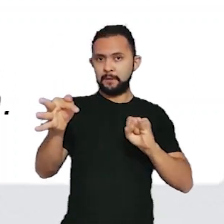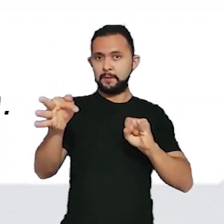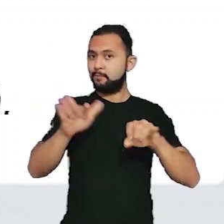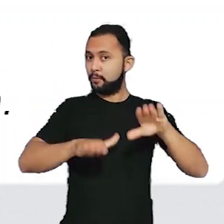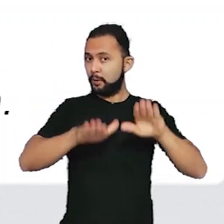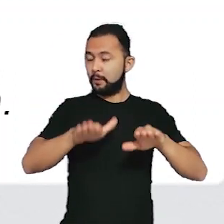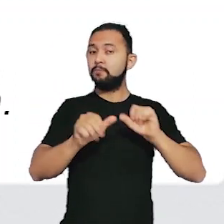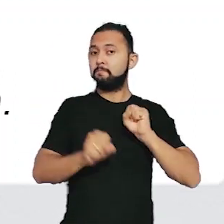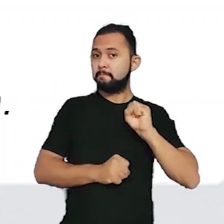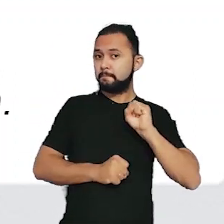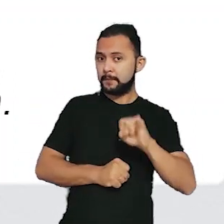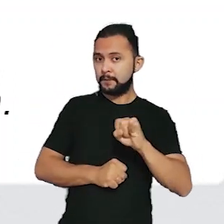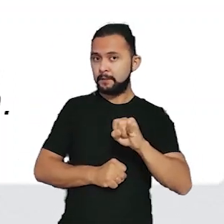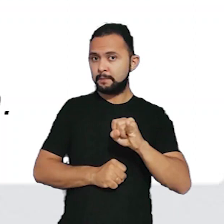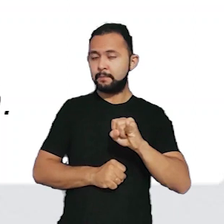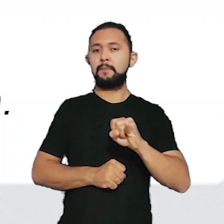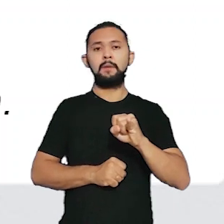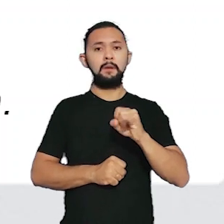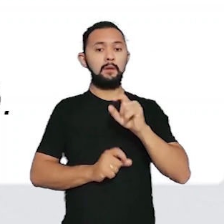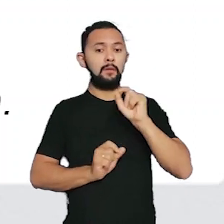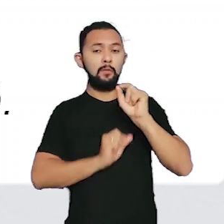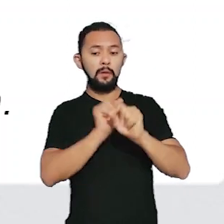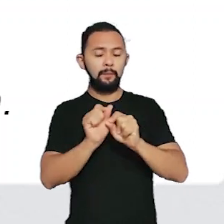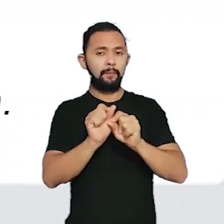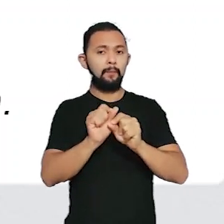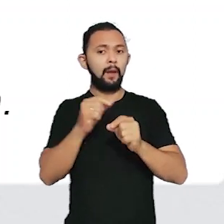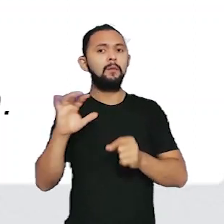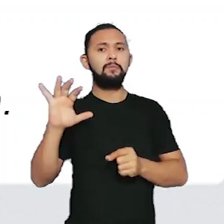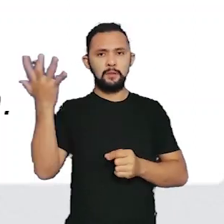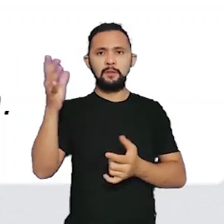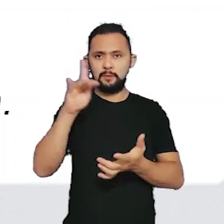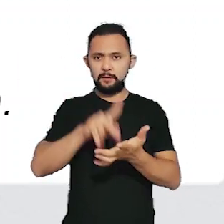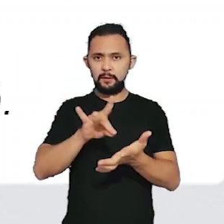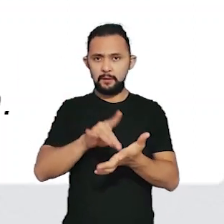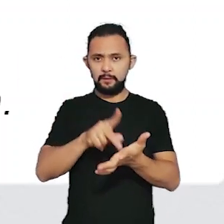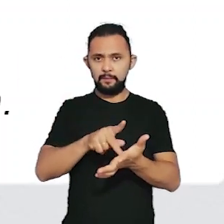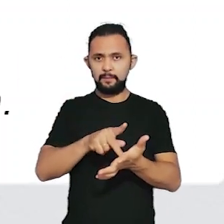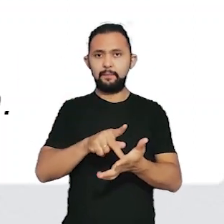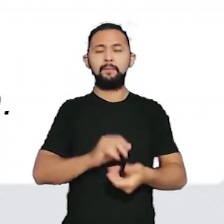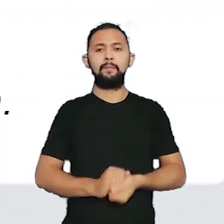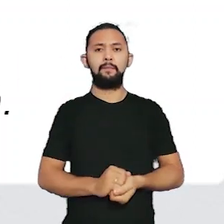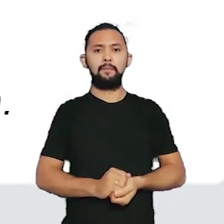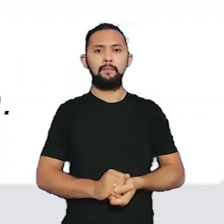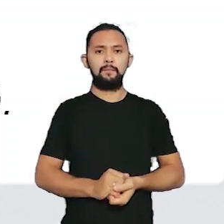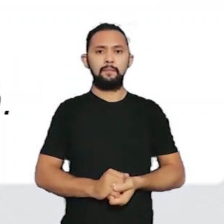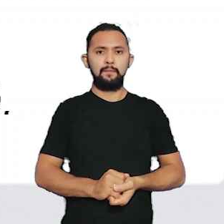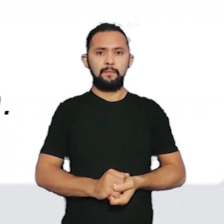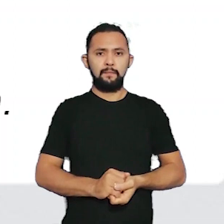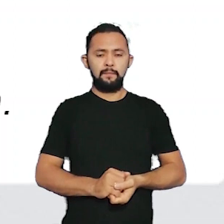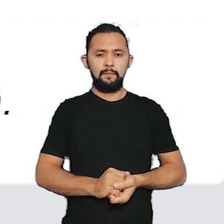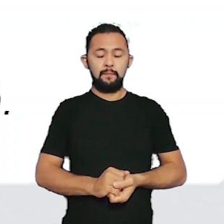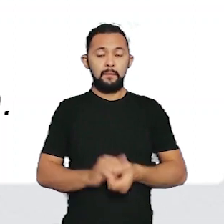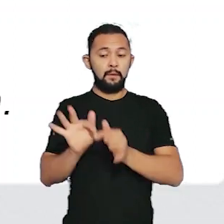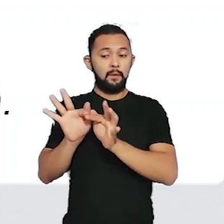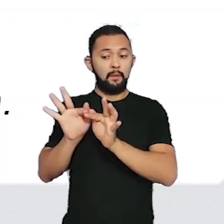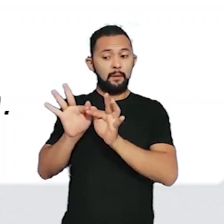isso aconteça. É essa condição, é nesta condição que isso vai acontecer. A